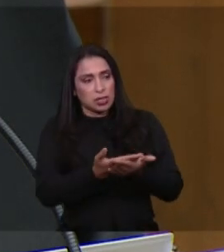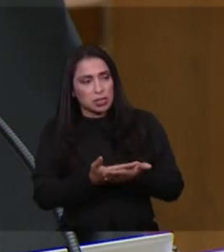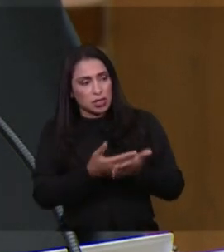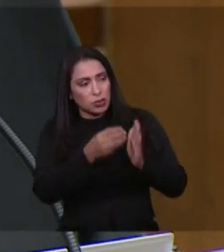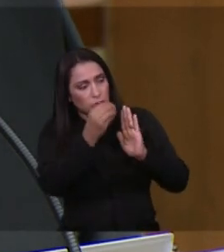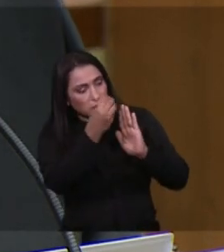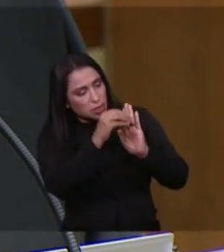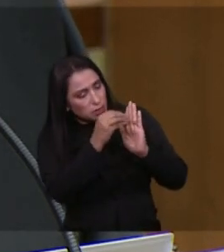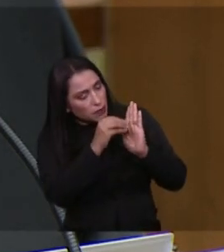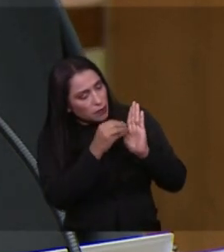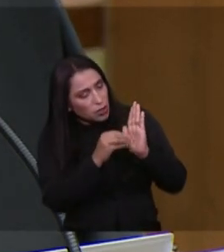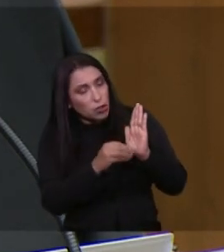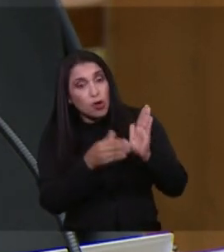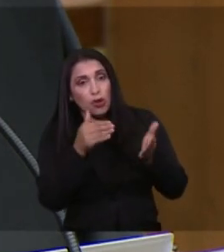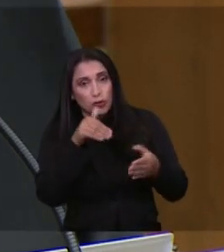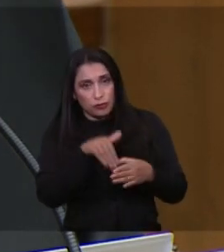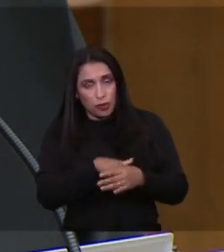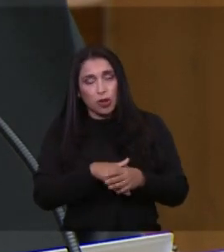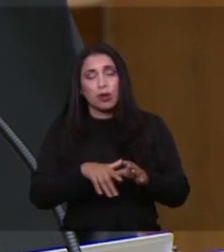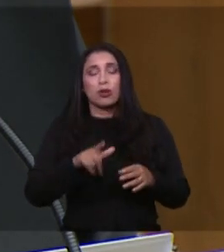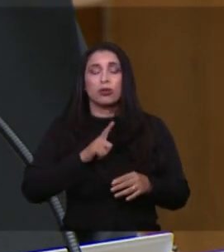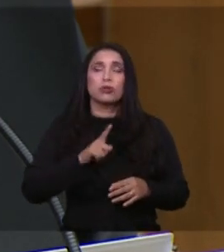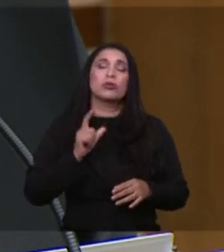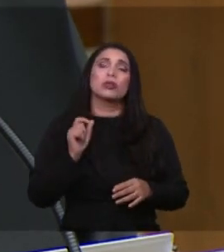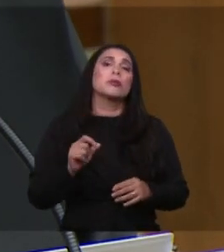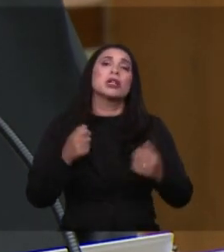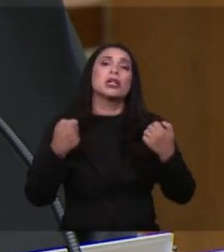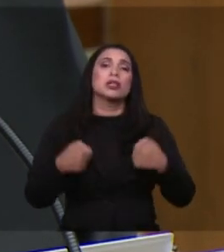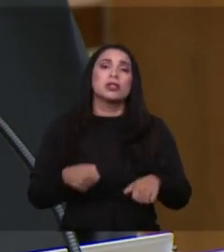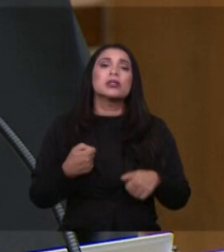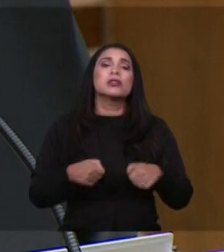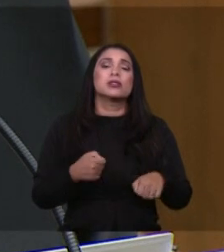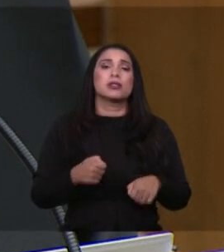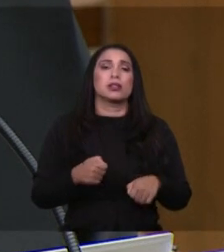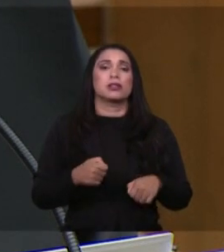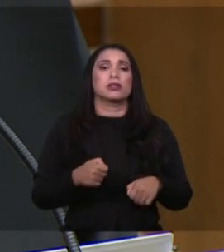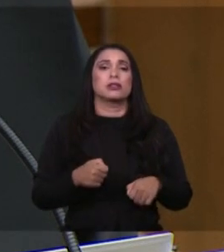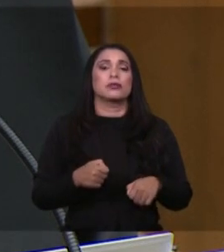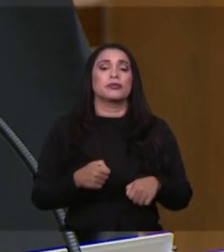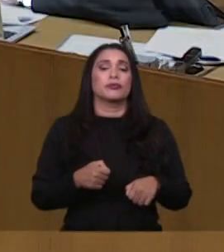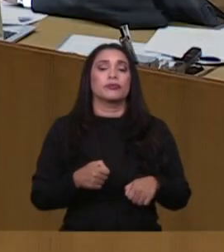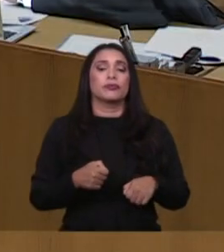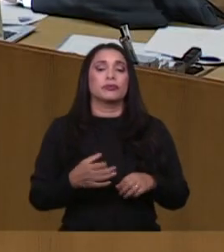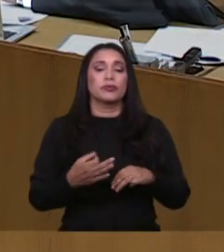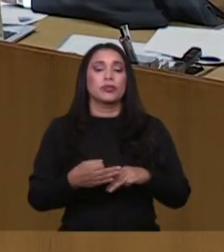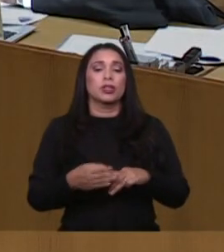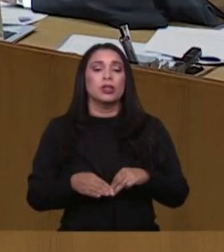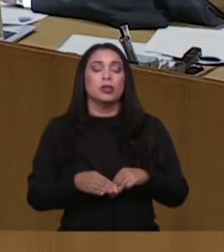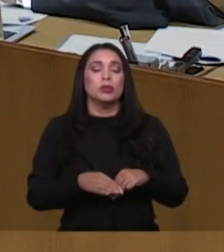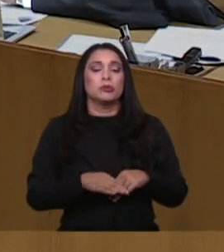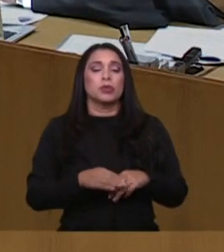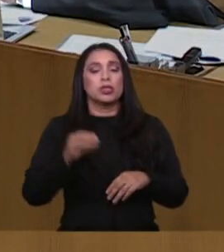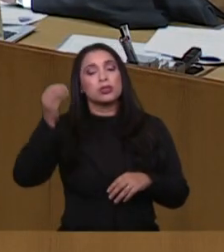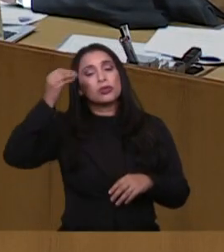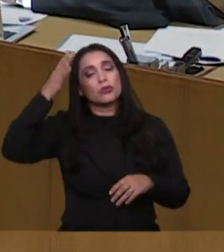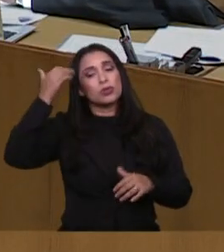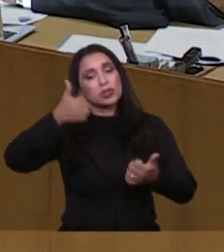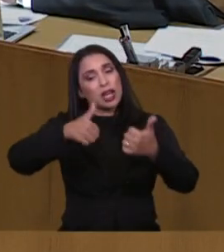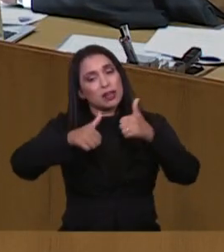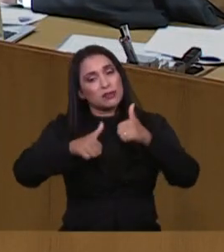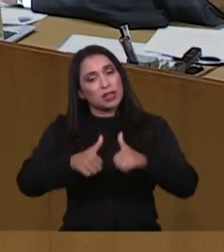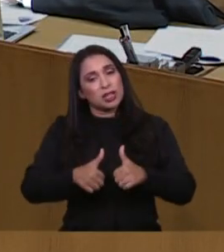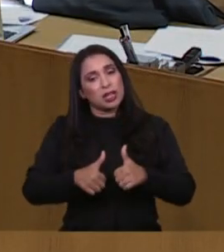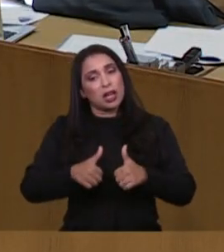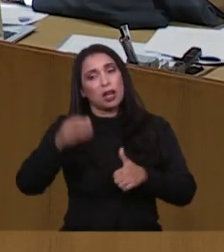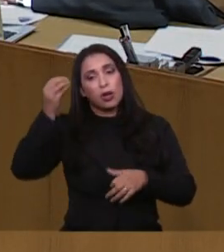voto, elas acabam sofrendo uma necessidade, se me permite, ministro Luiz Fux, ao menos de reavaliação, não só por